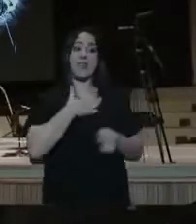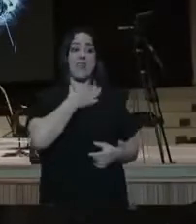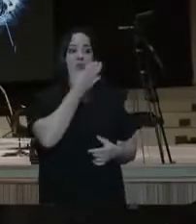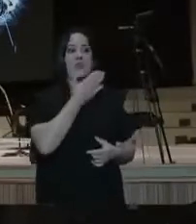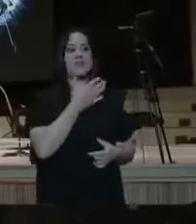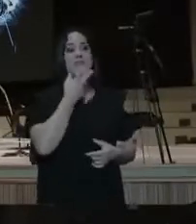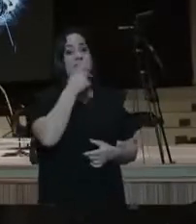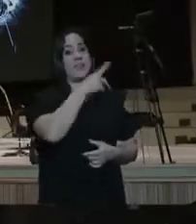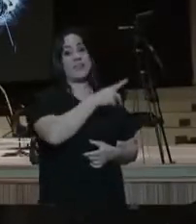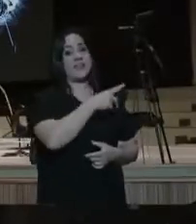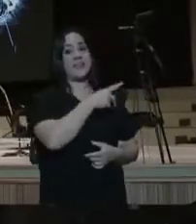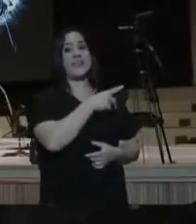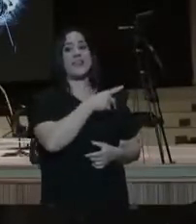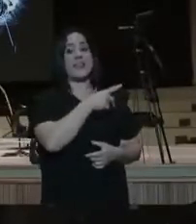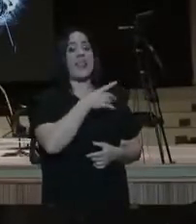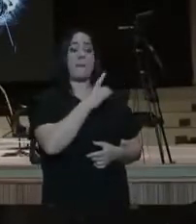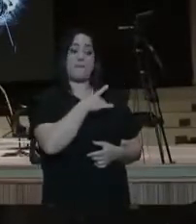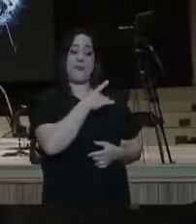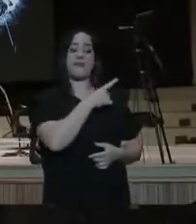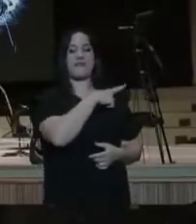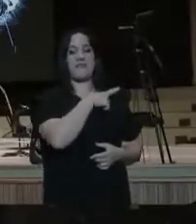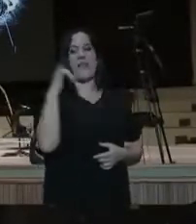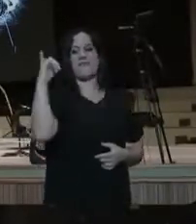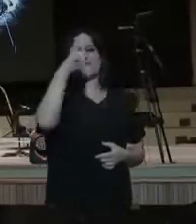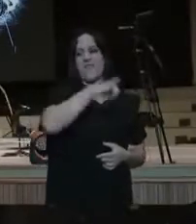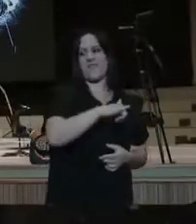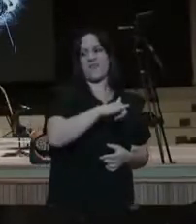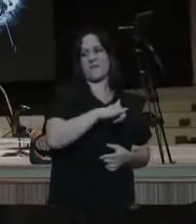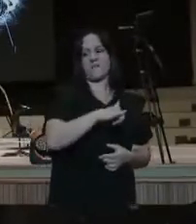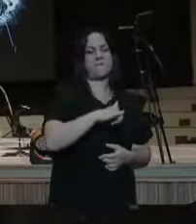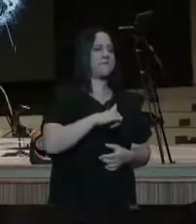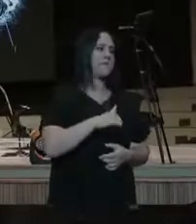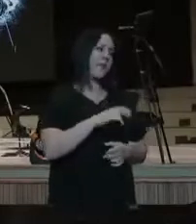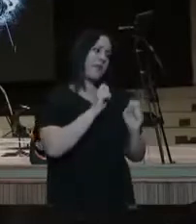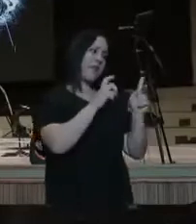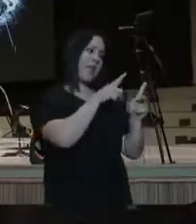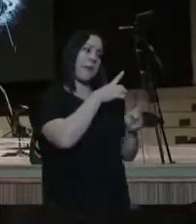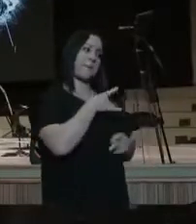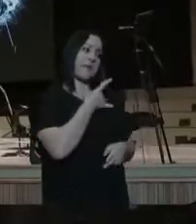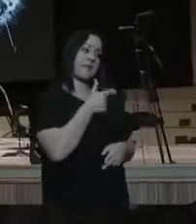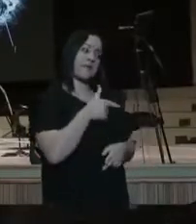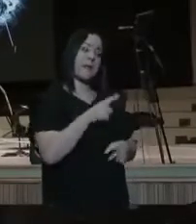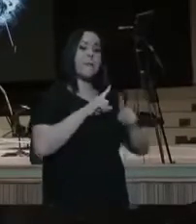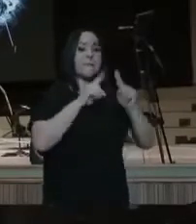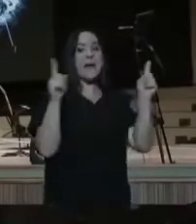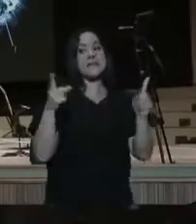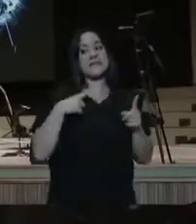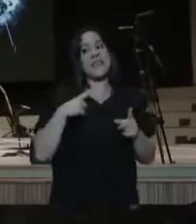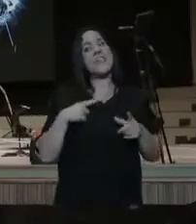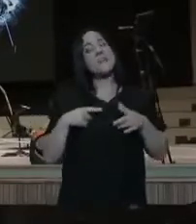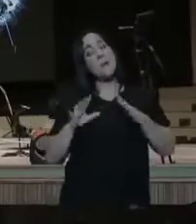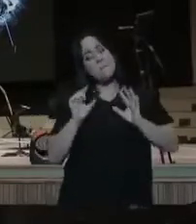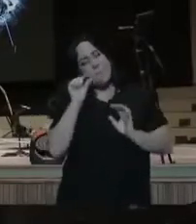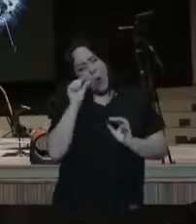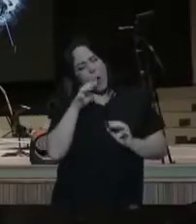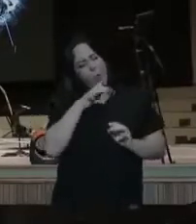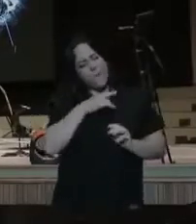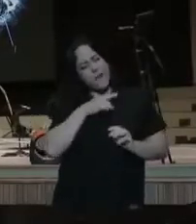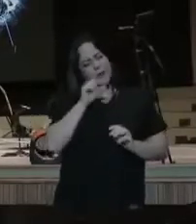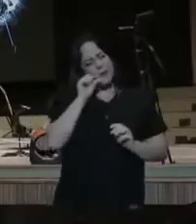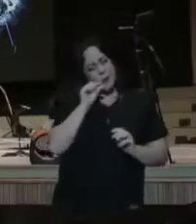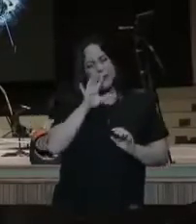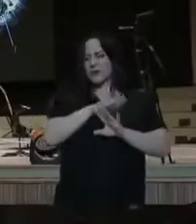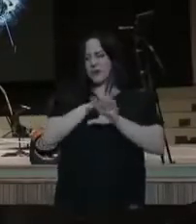que eu digo que ela tenha ela não tem medo então mas ela tem algum receio pouca coisa